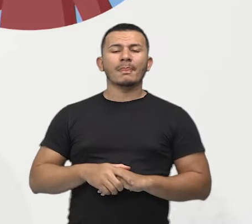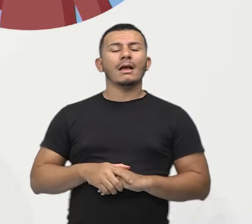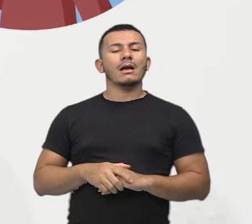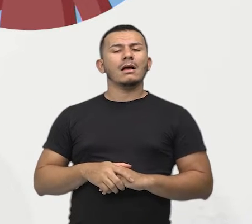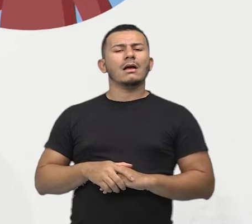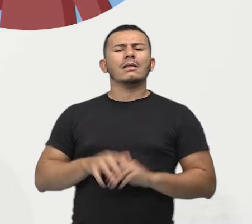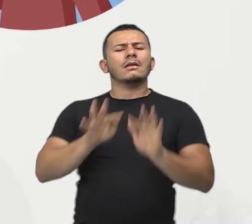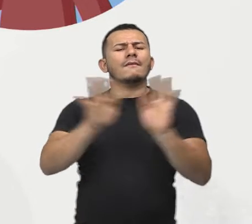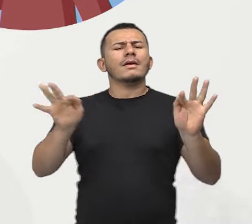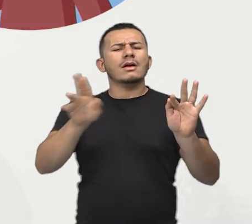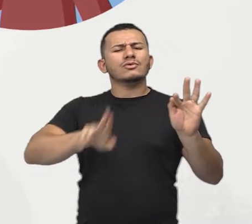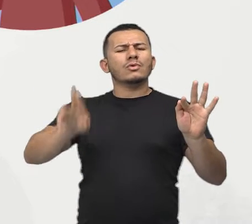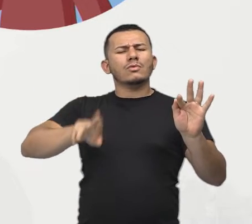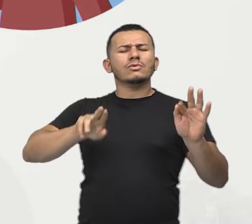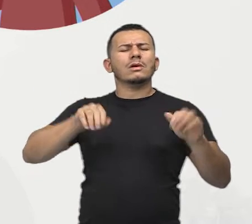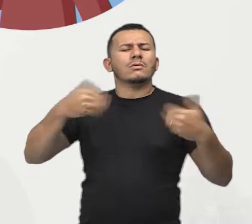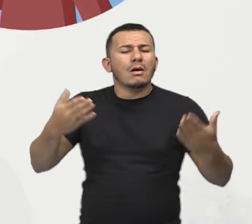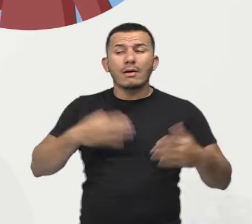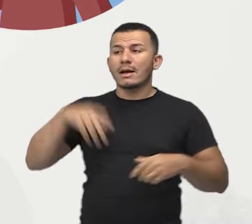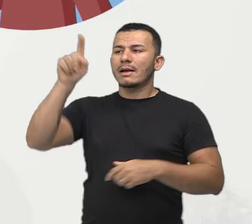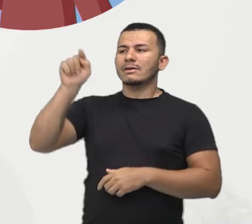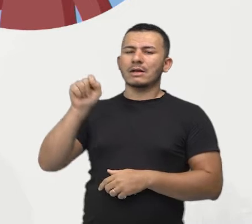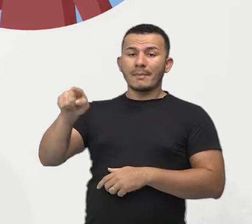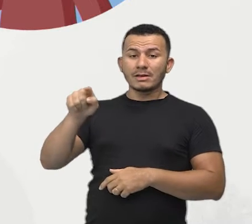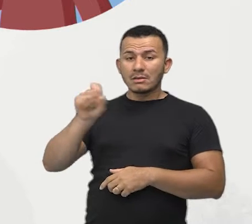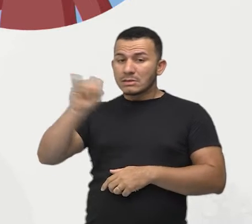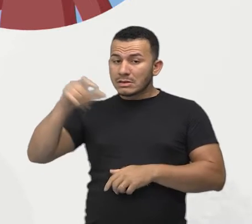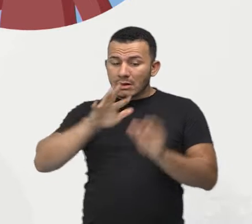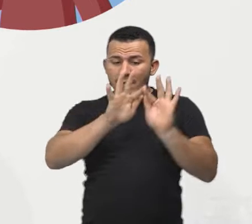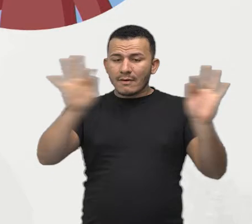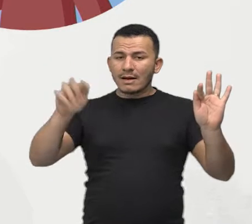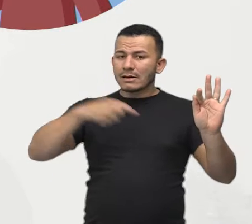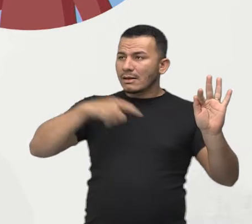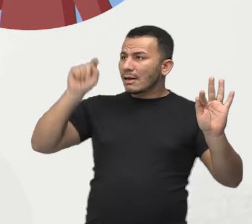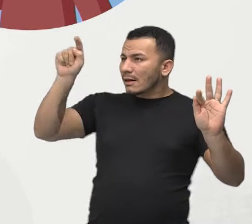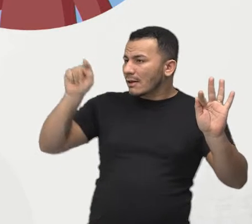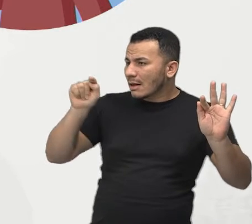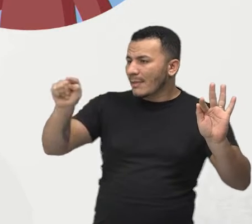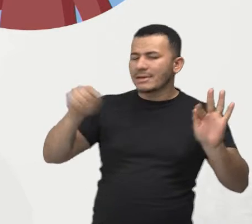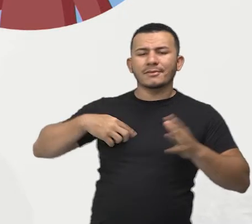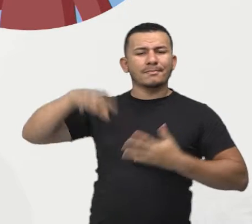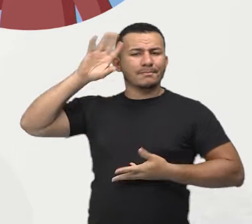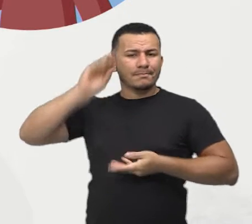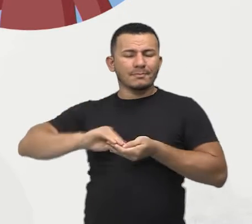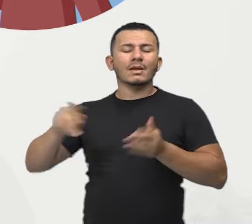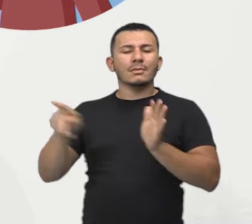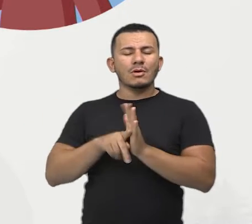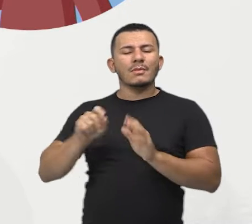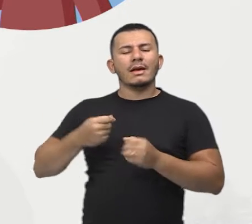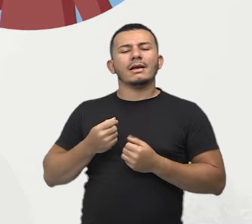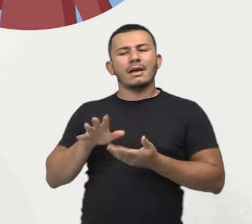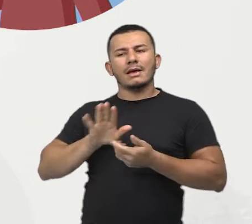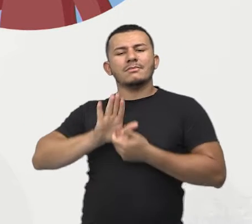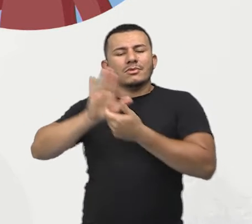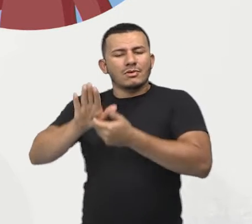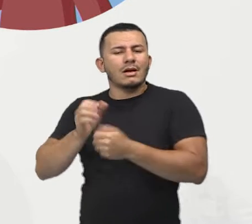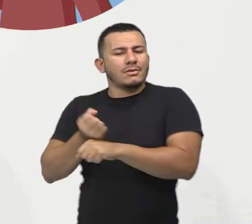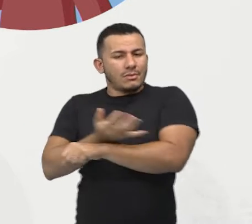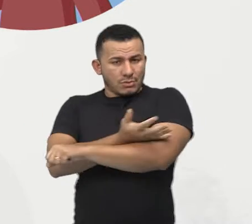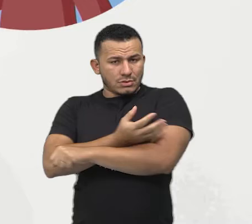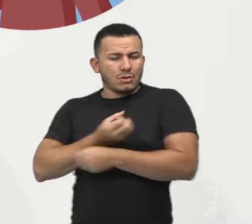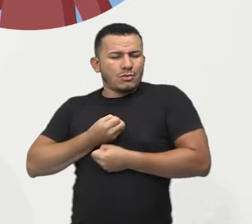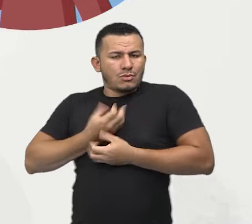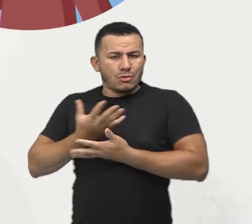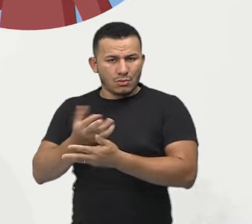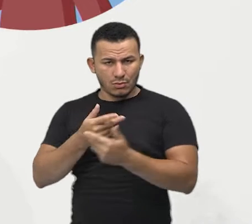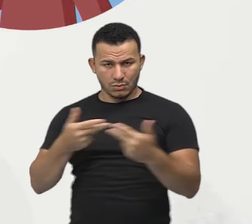com ponto de exclamação. Então, ponto de exclamação tem que estar presente nesta frase para ser uma frase